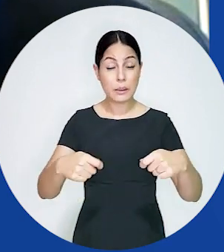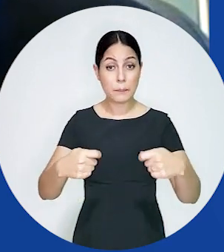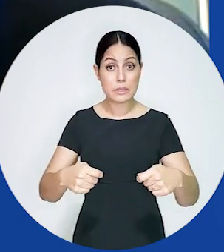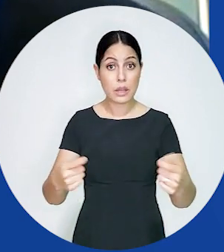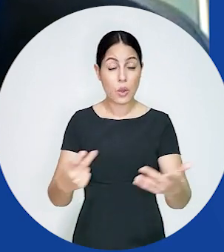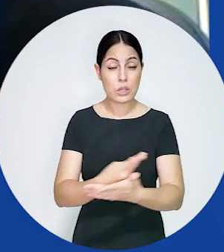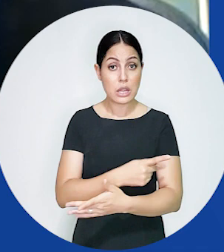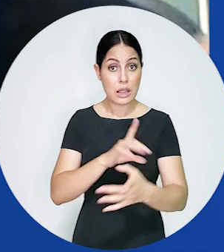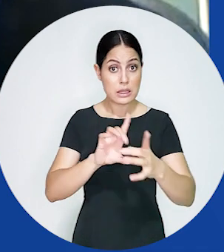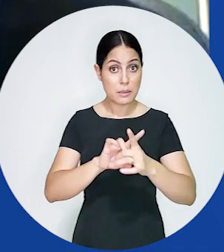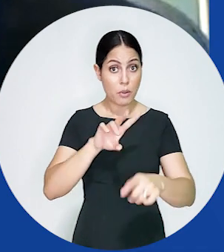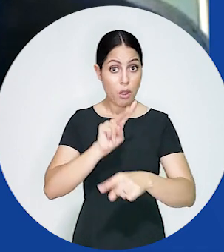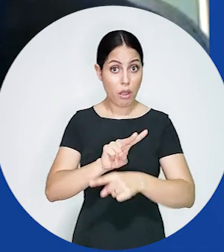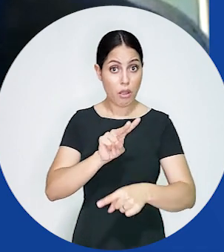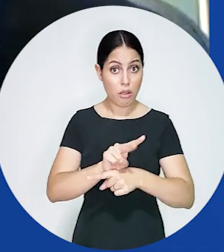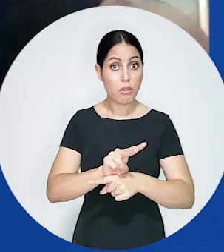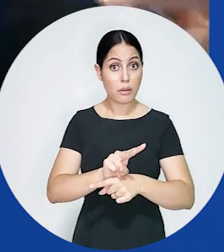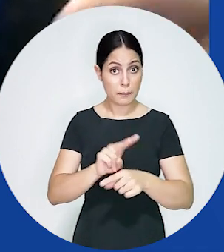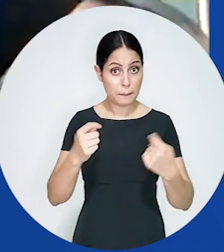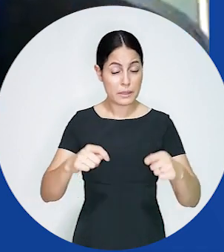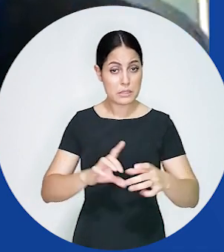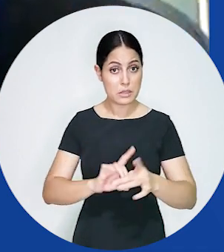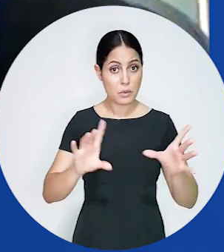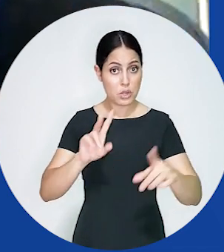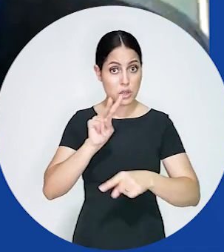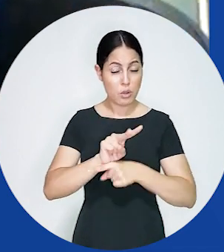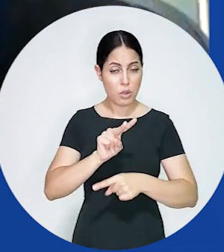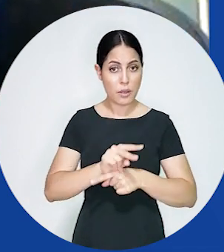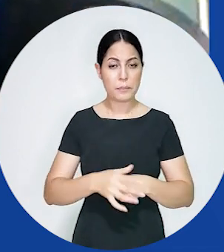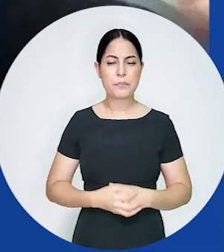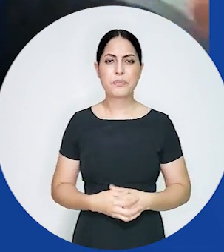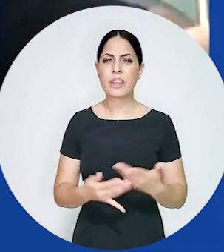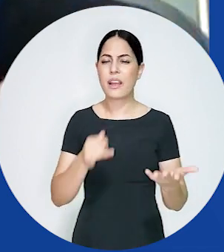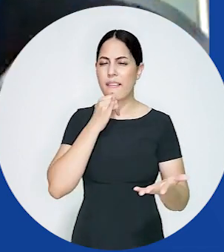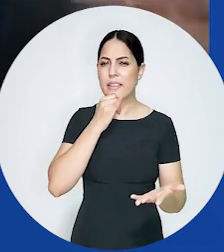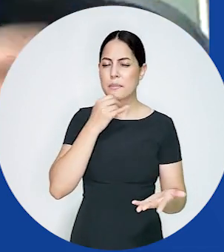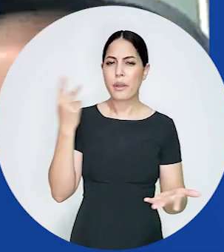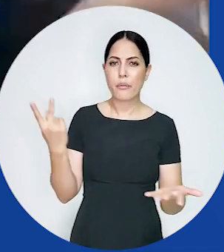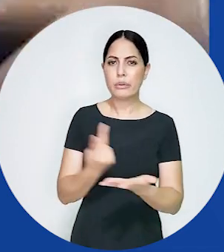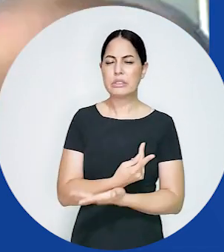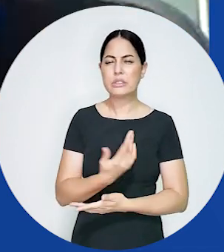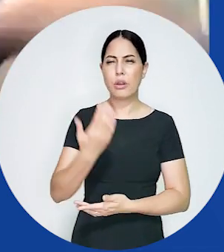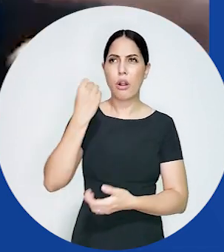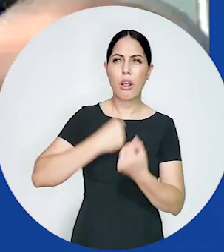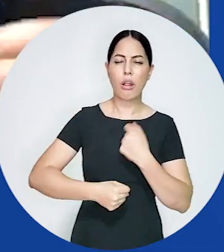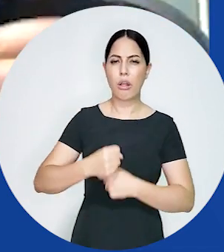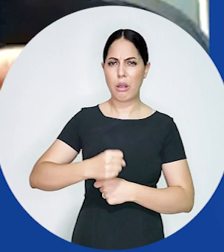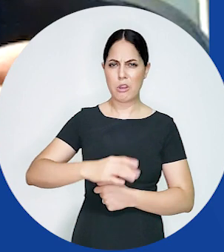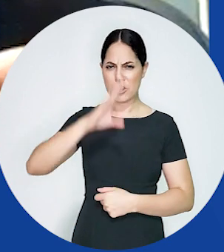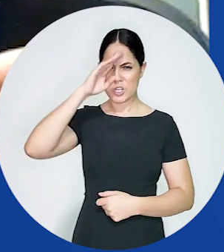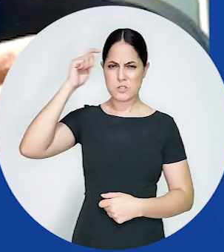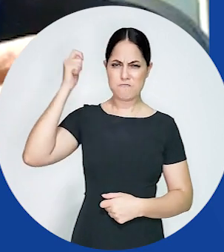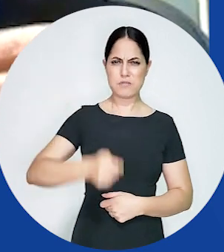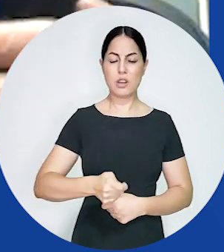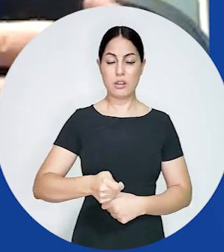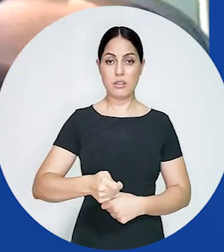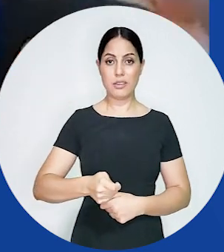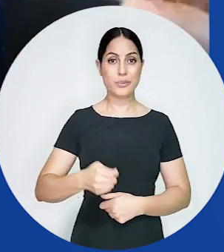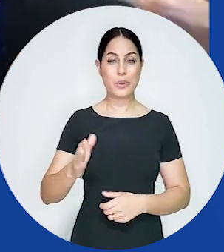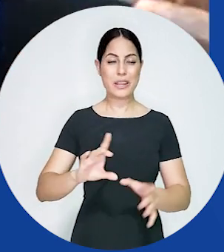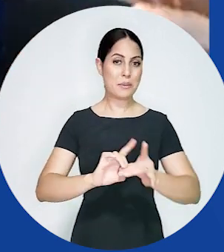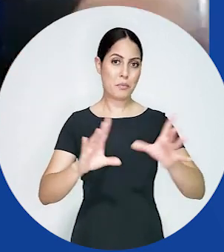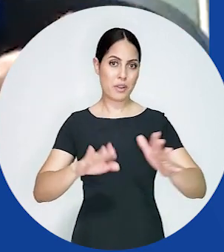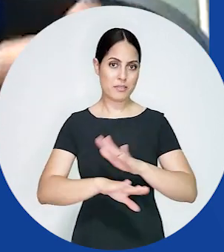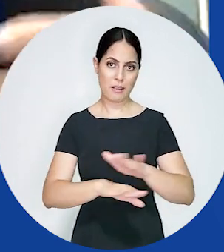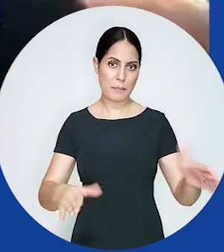em 64, o movimento militar, não era para acabar com a democracia, era para acabar com o que eles achavam que eram os abusos do Jango.